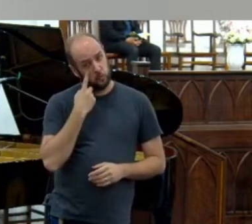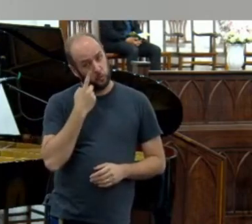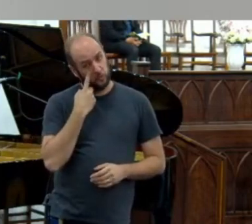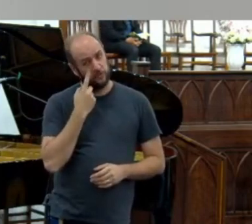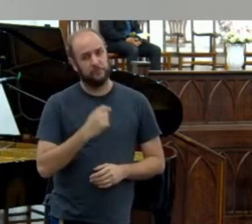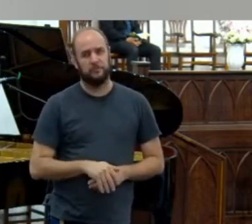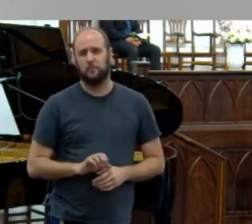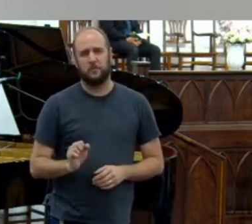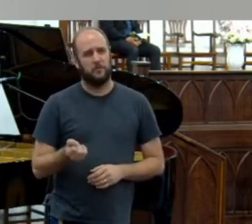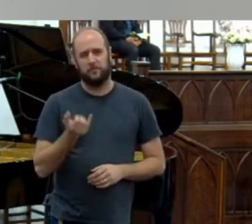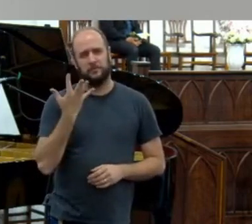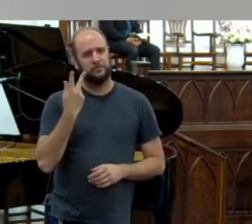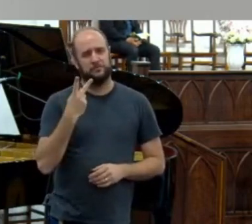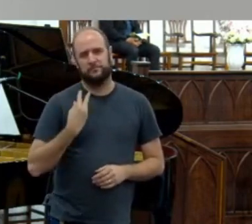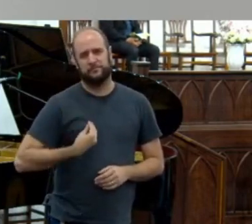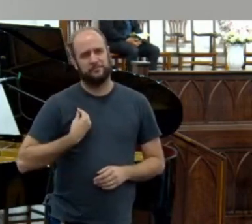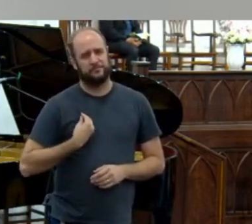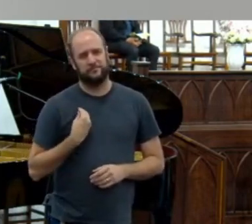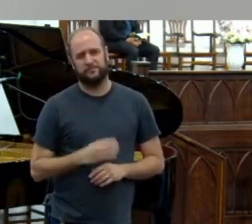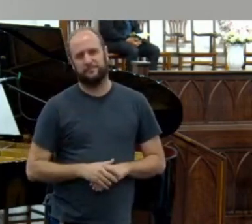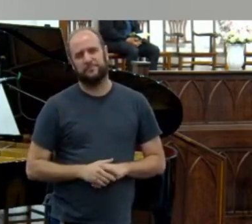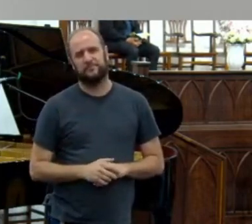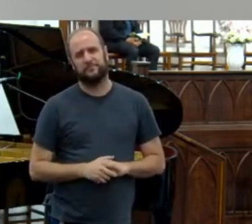não aconteça com você.